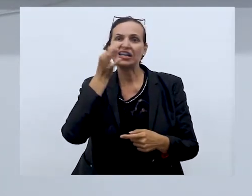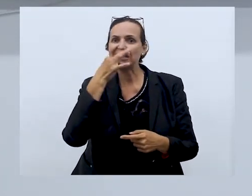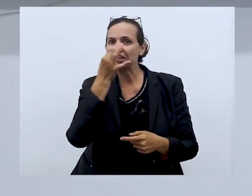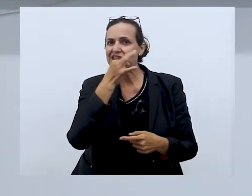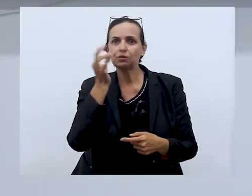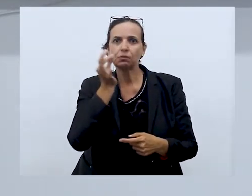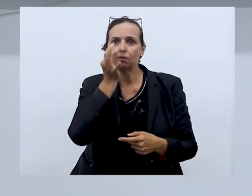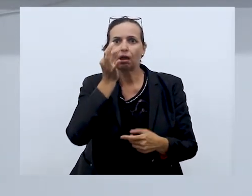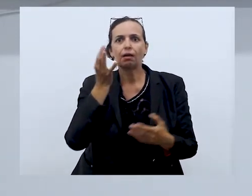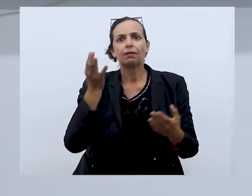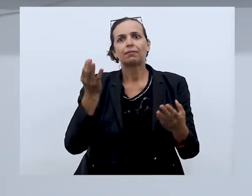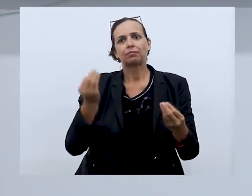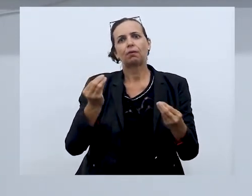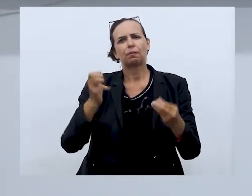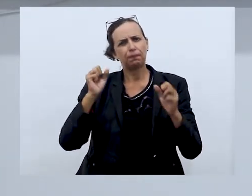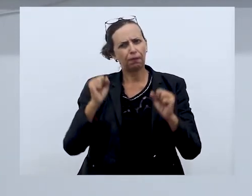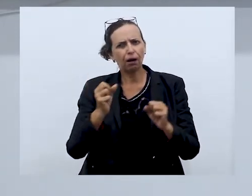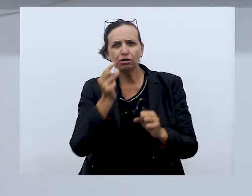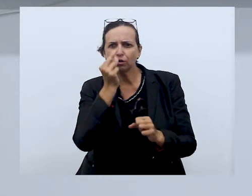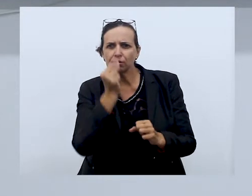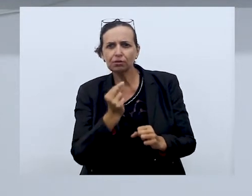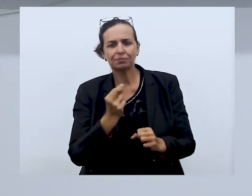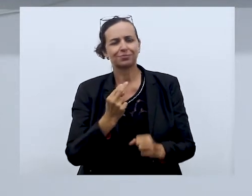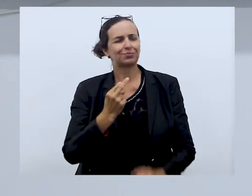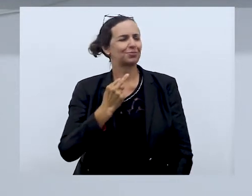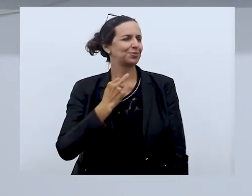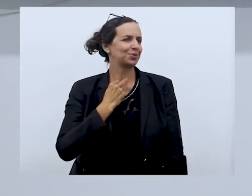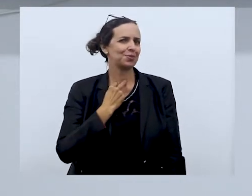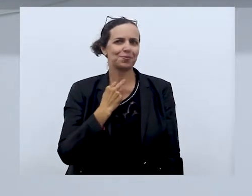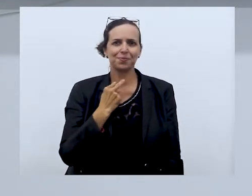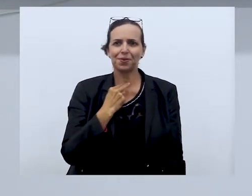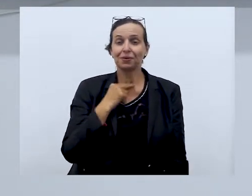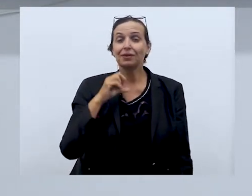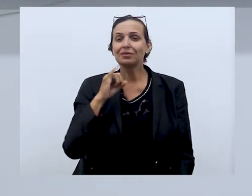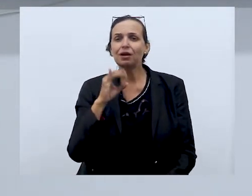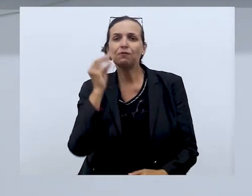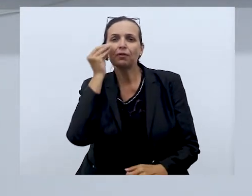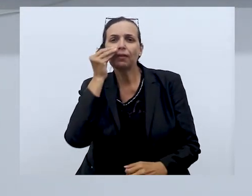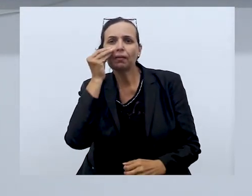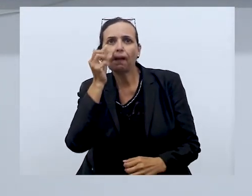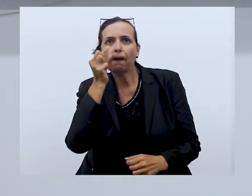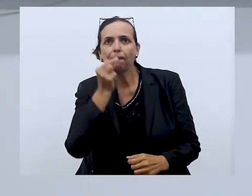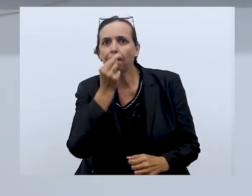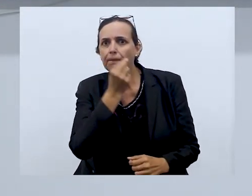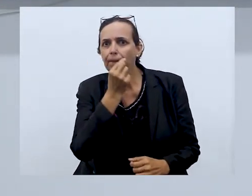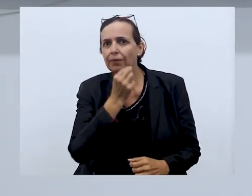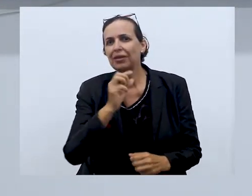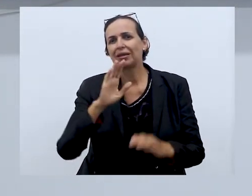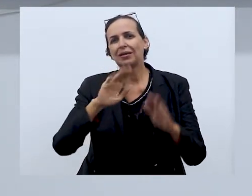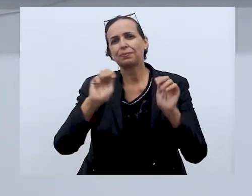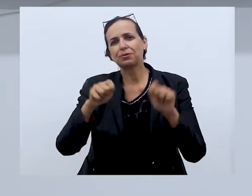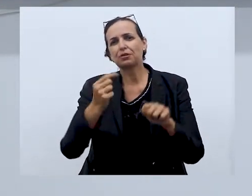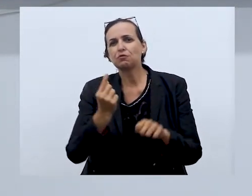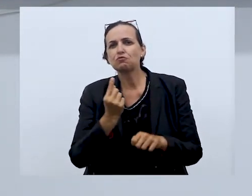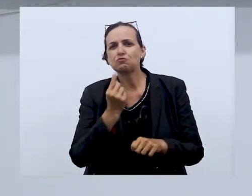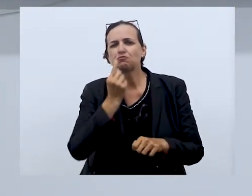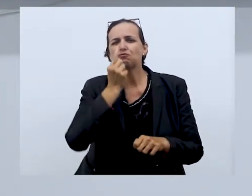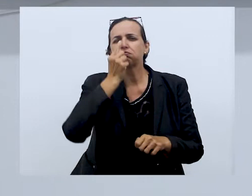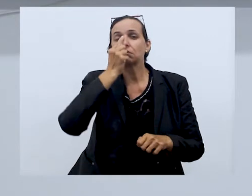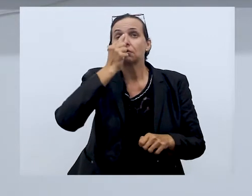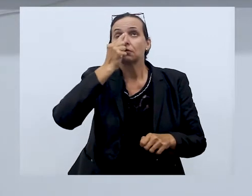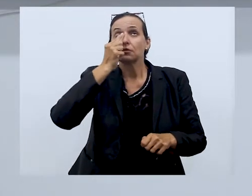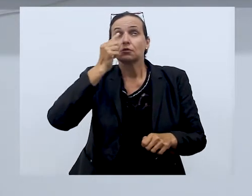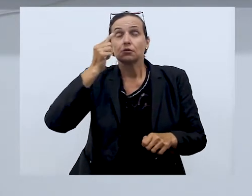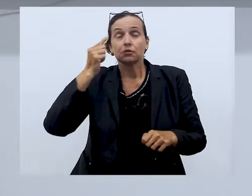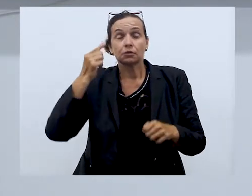ou palitos. Neste caso, também não é recomendada a retirada, pois com a tentativa de retirada pode ser que o